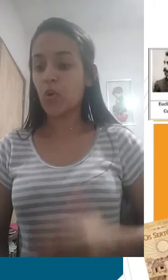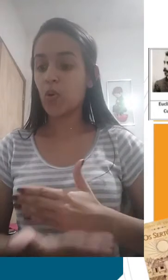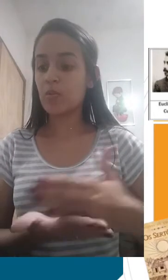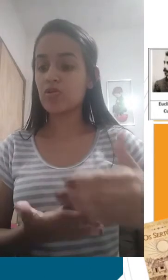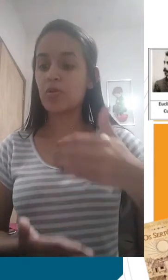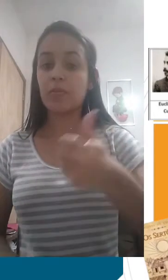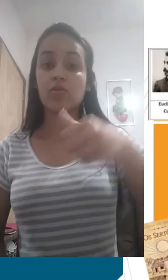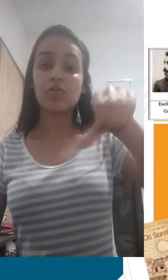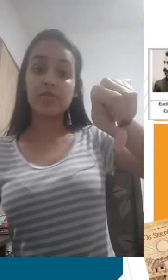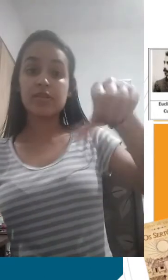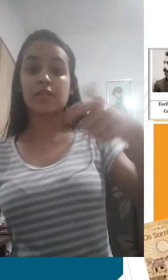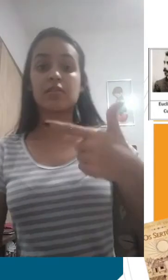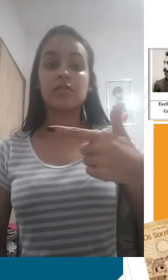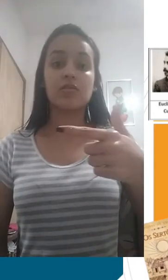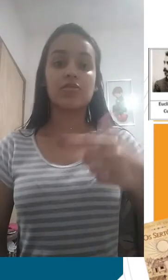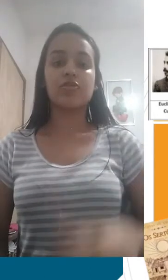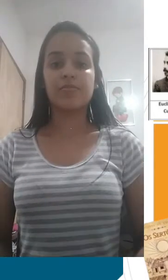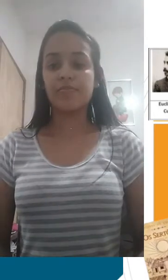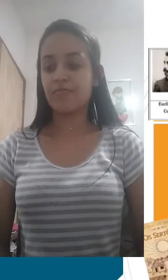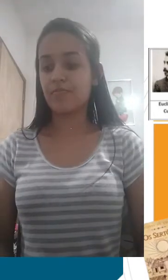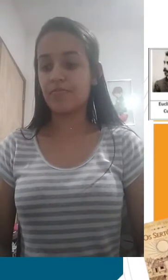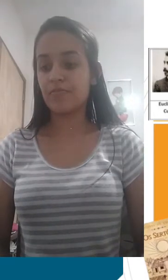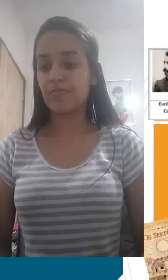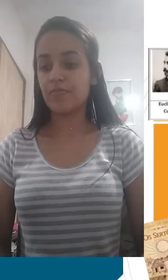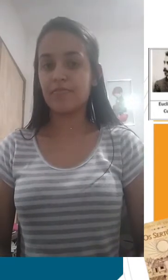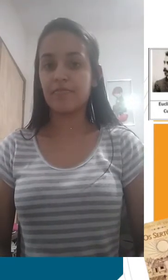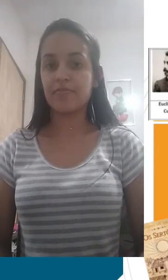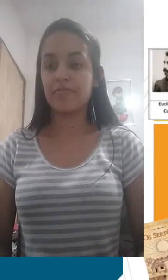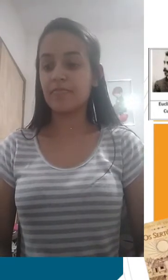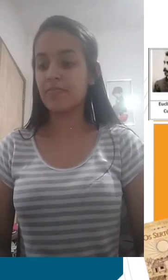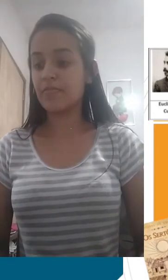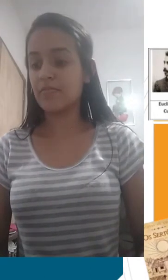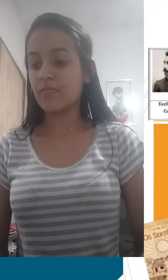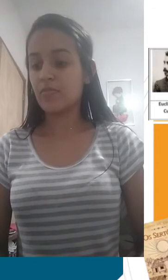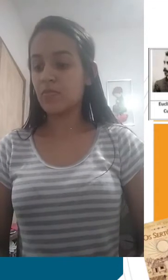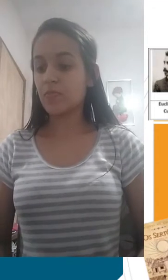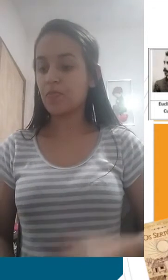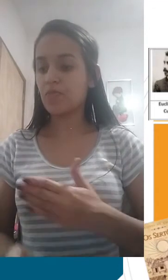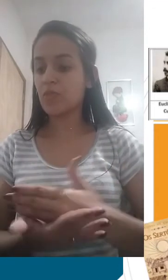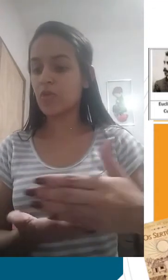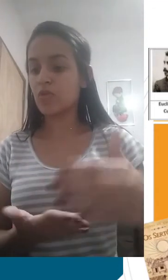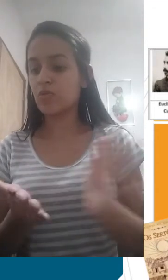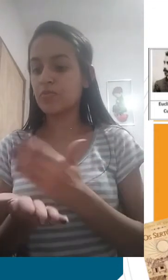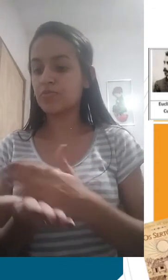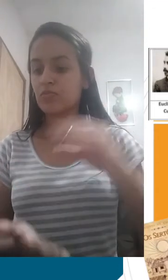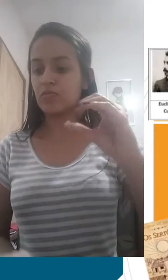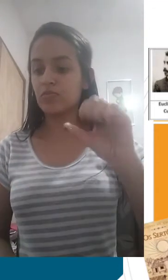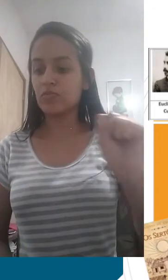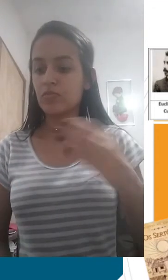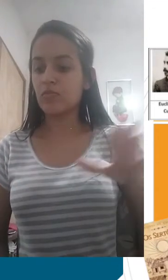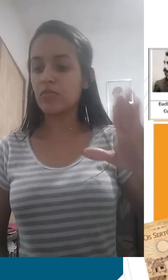1902, estabelecendo como limites as obras Os Sertões, de Euclides da Cunha, e Canaã, de